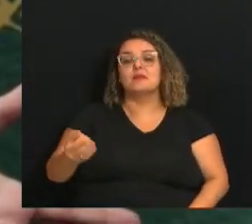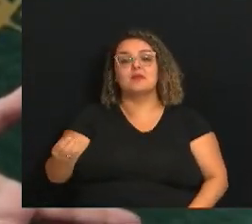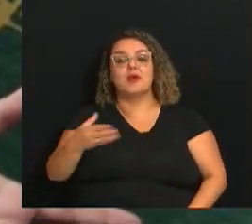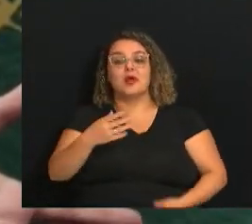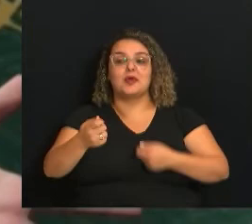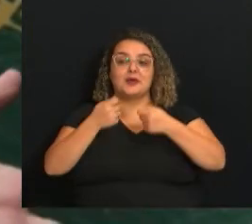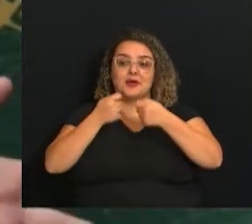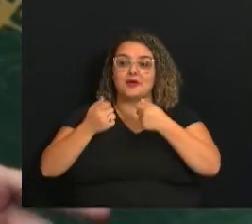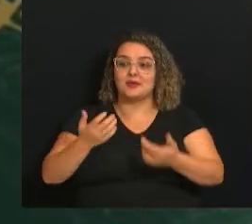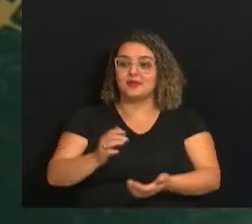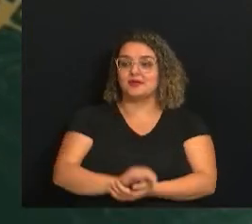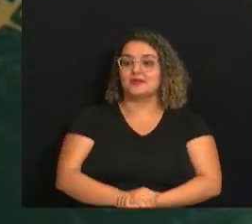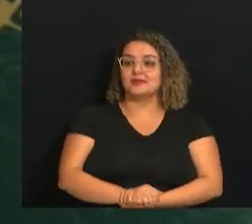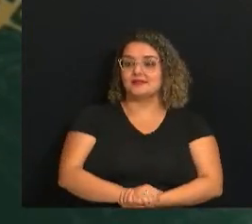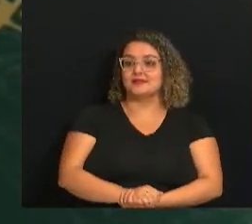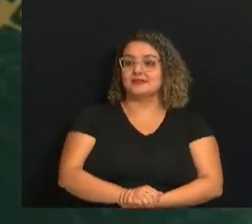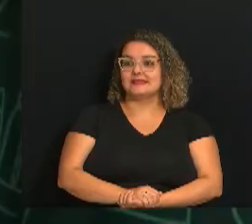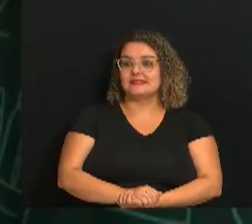Caio?